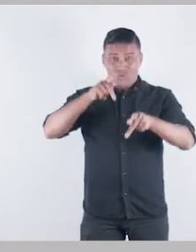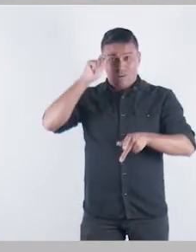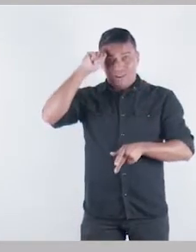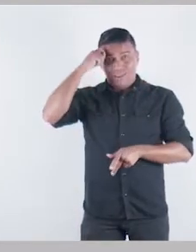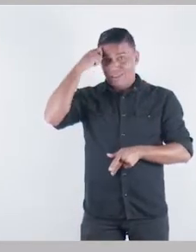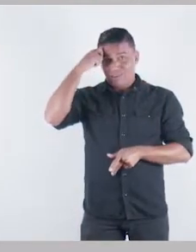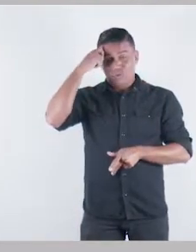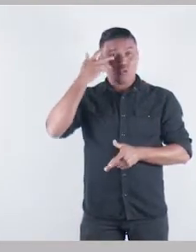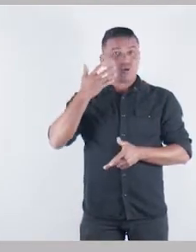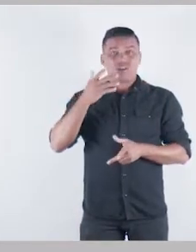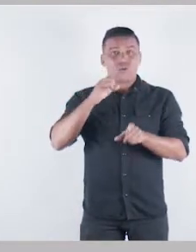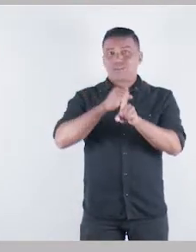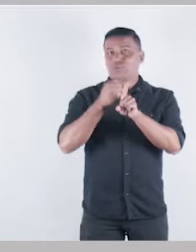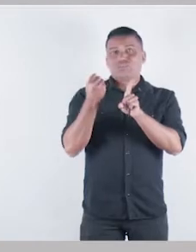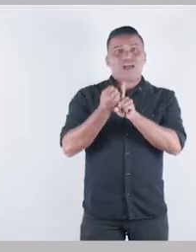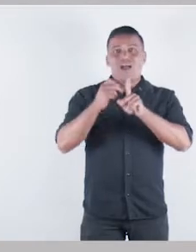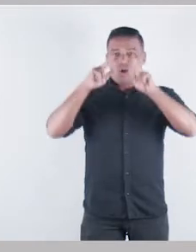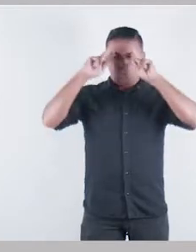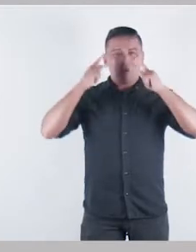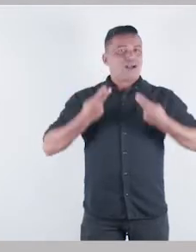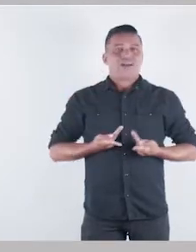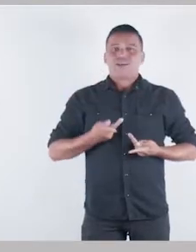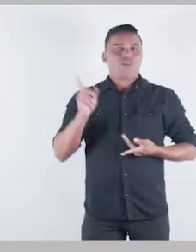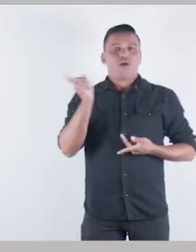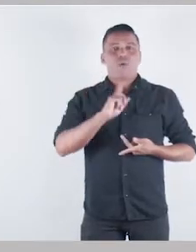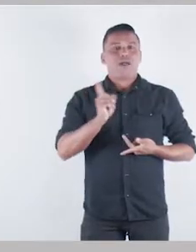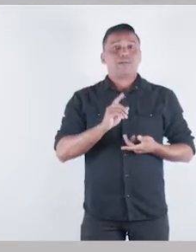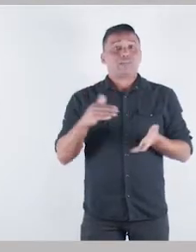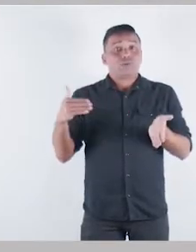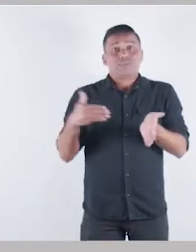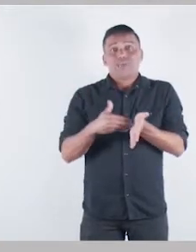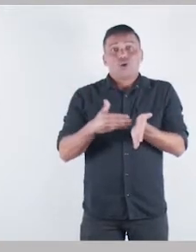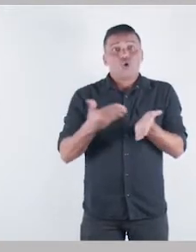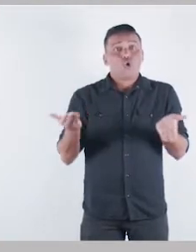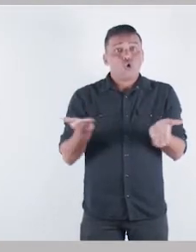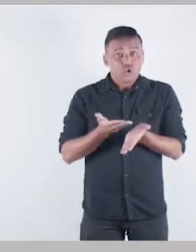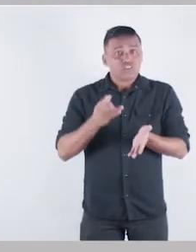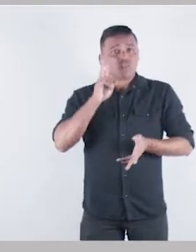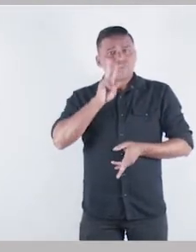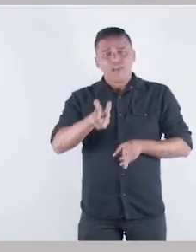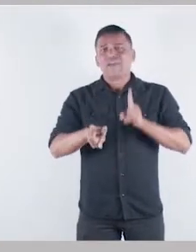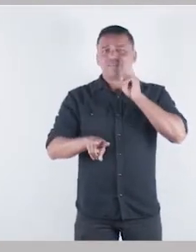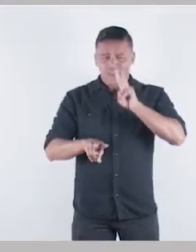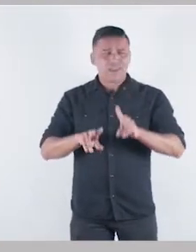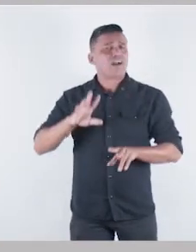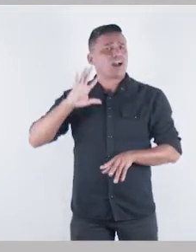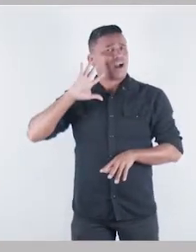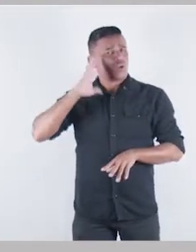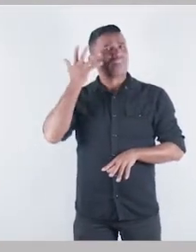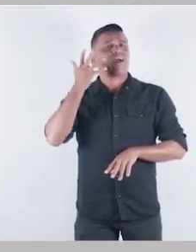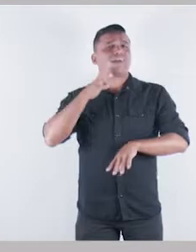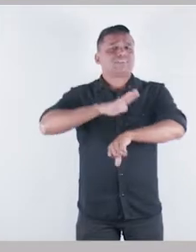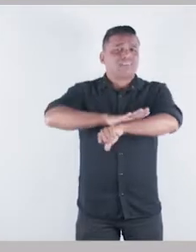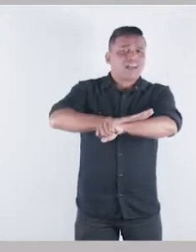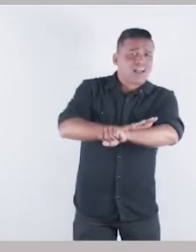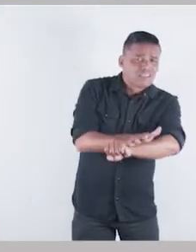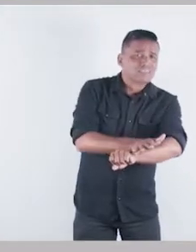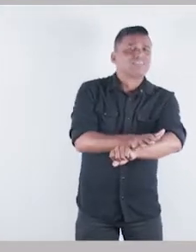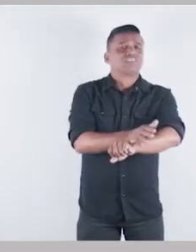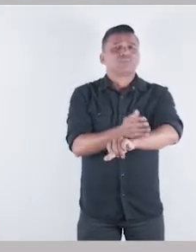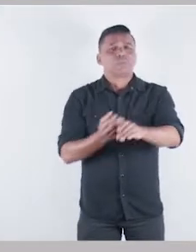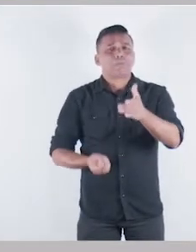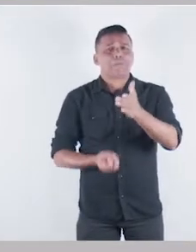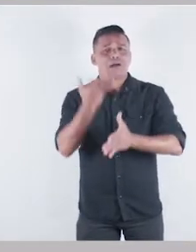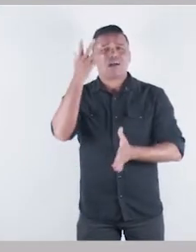como ser social. E até hoje a gente vê isso nas diversas formas de como o racismo se manifesta,